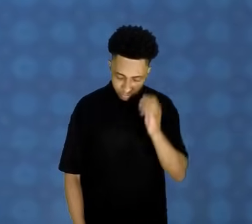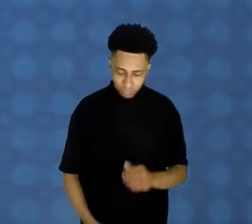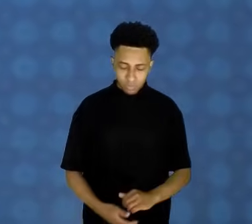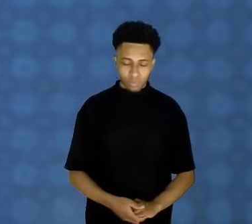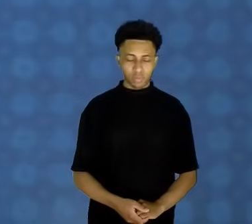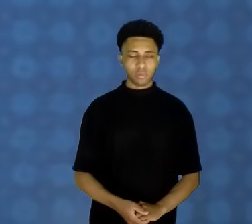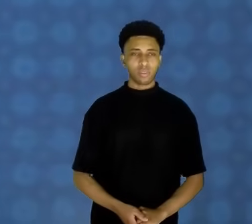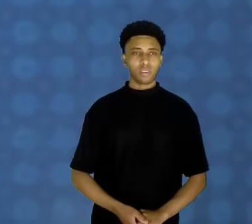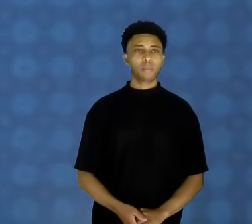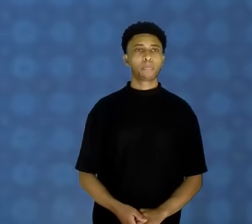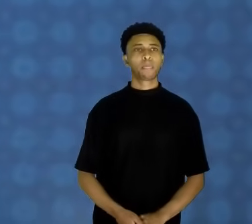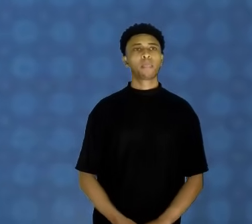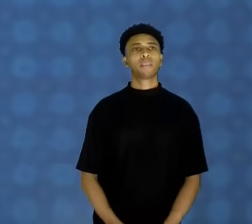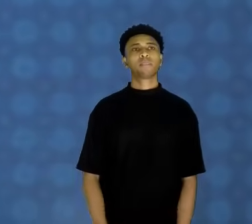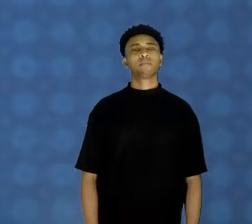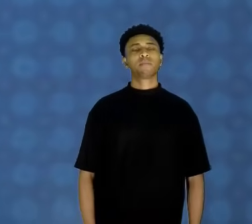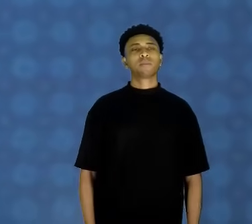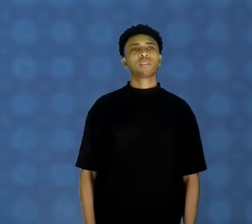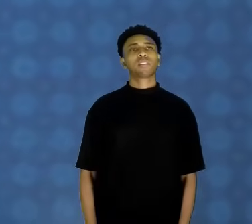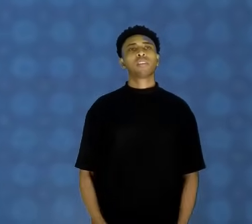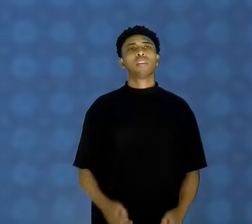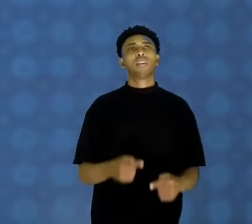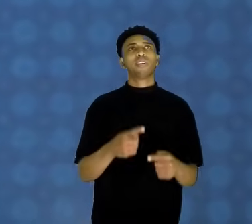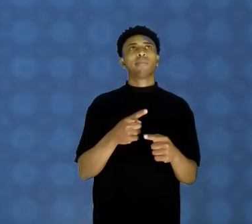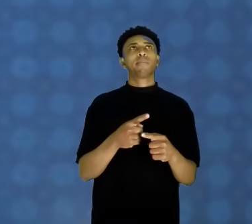Porque se você tem uma necessidade, escute aqui.